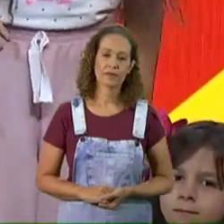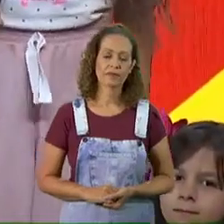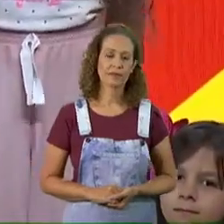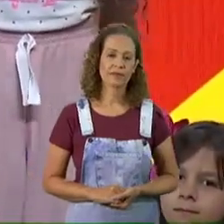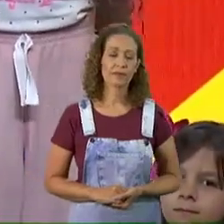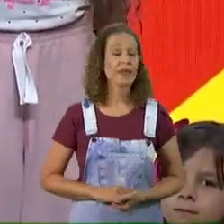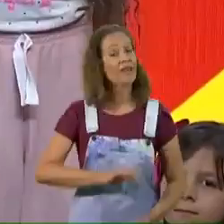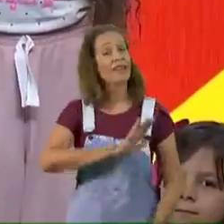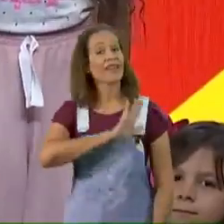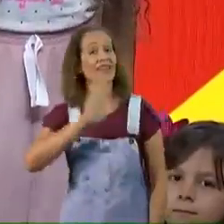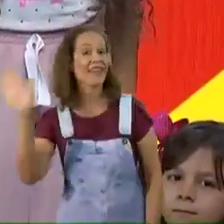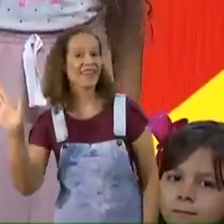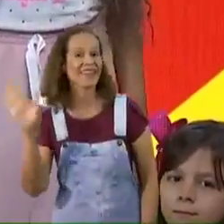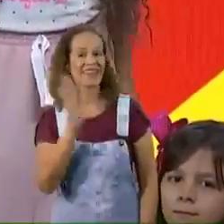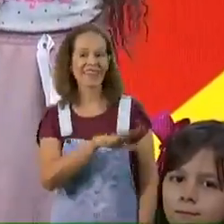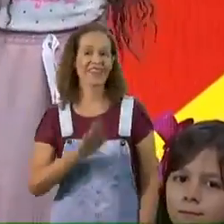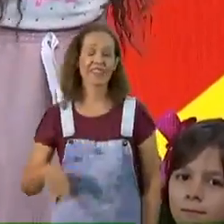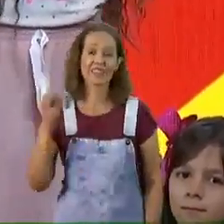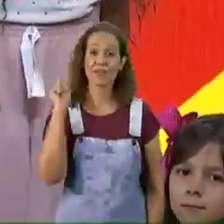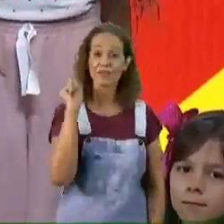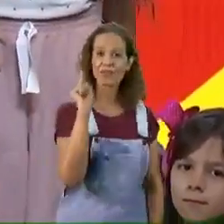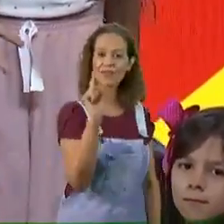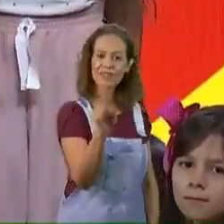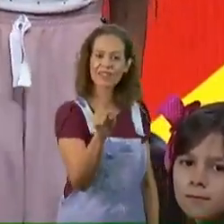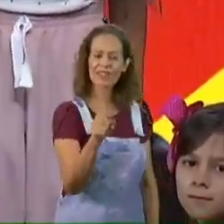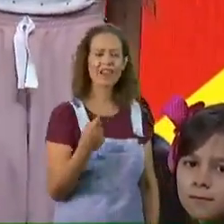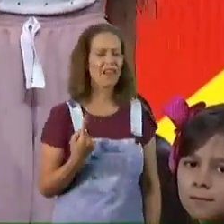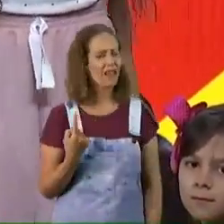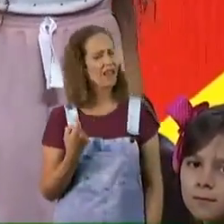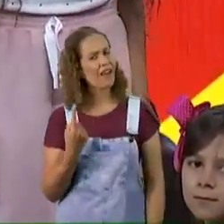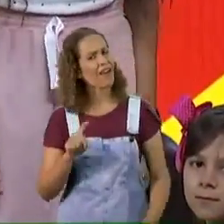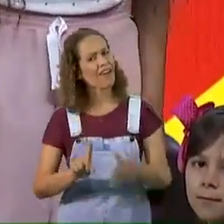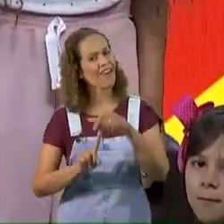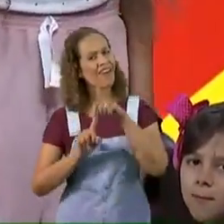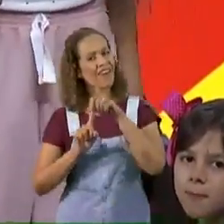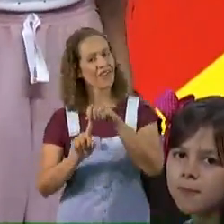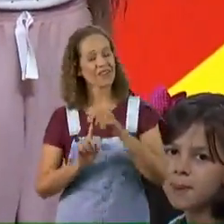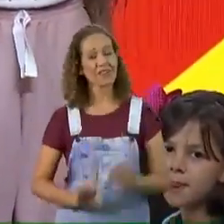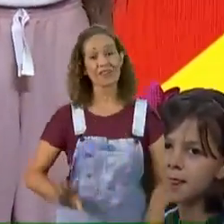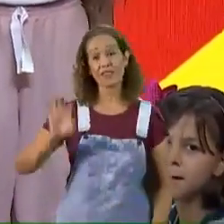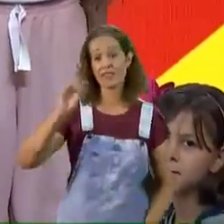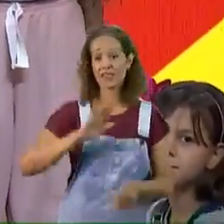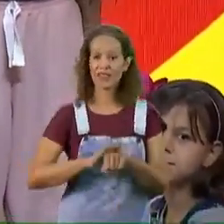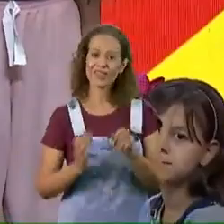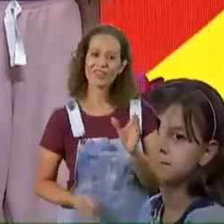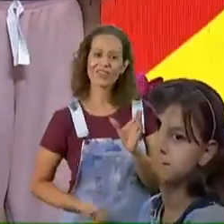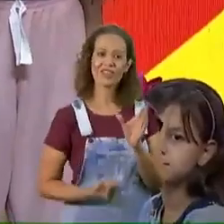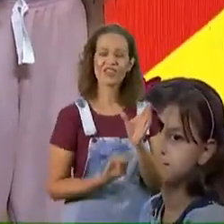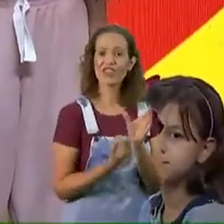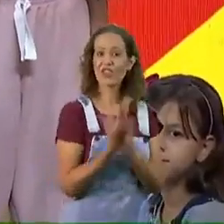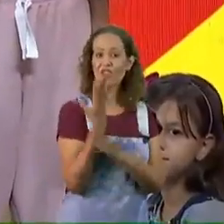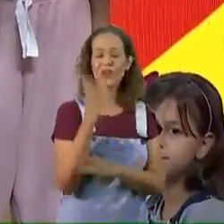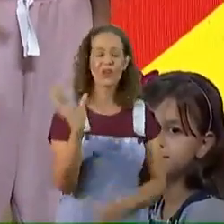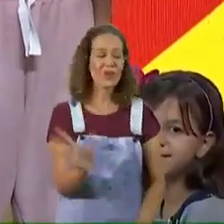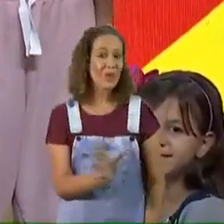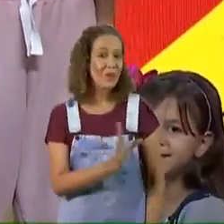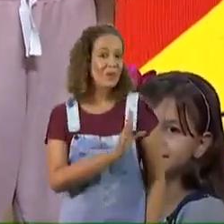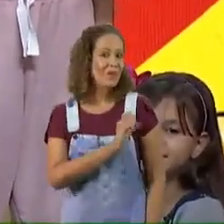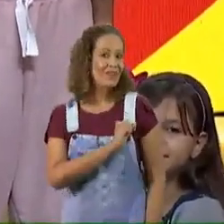Ei, criança, você é único. Deus te criou com muito